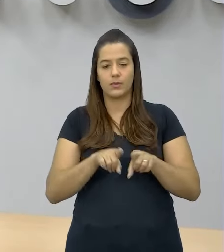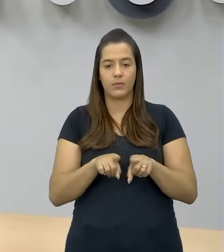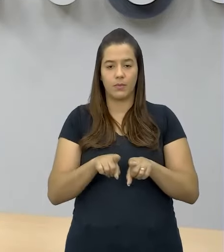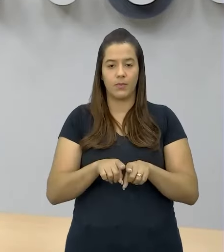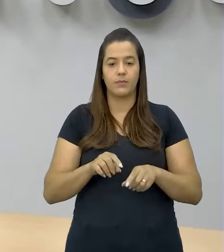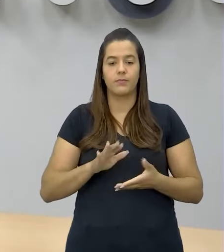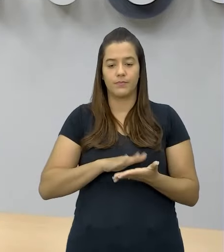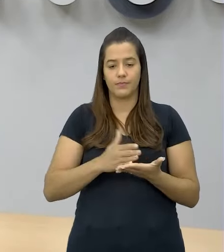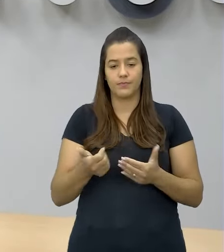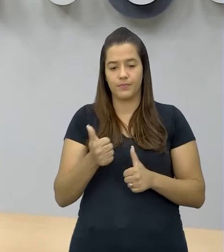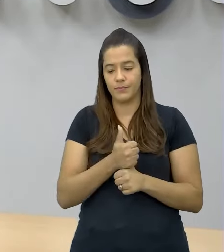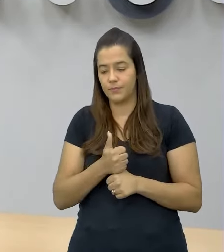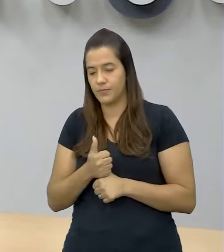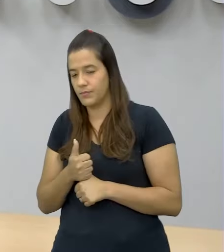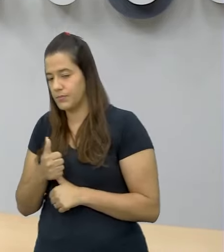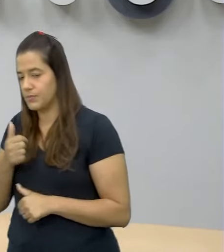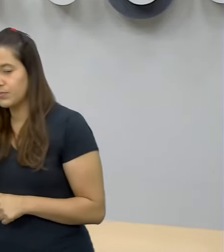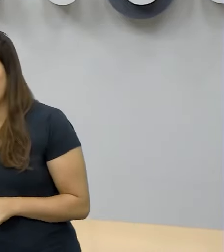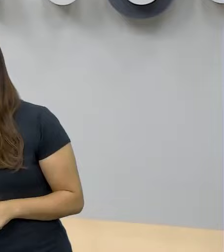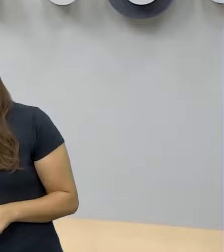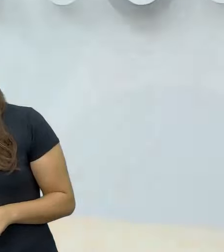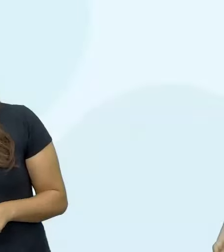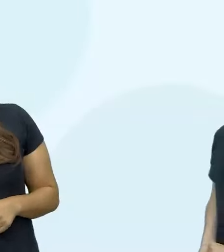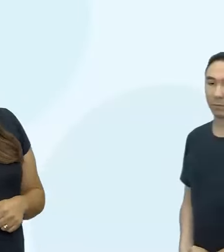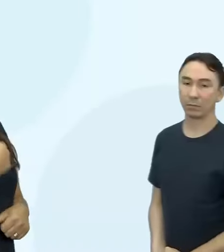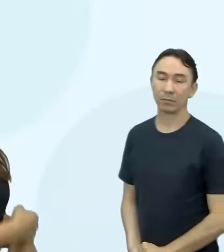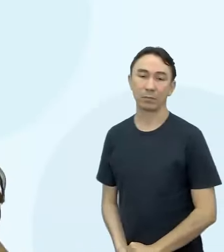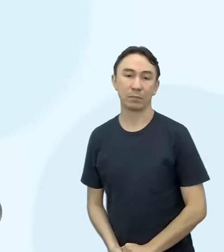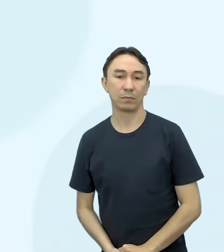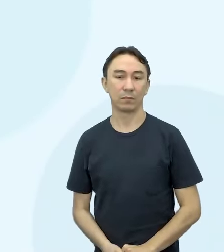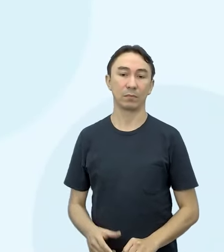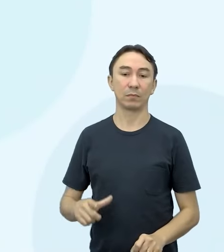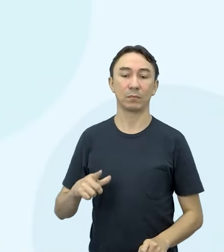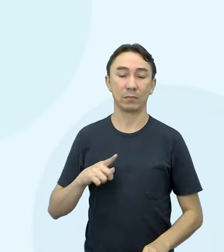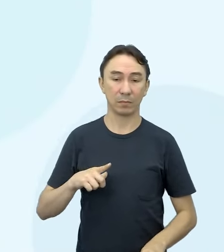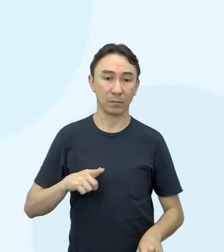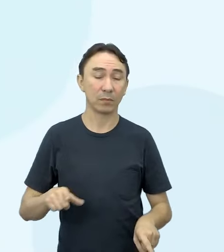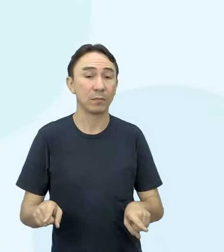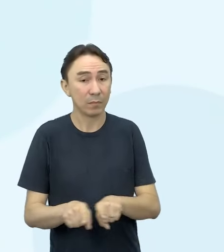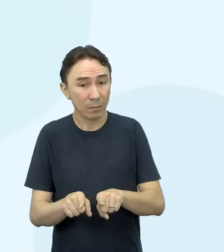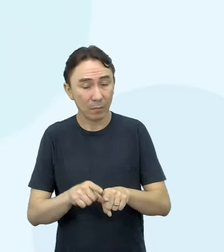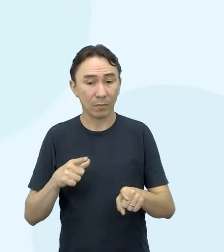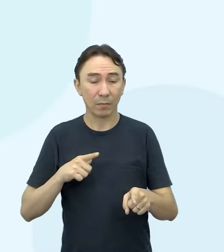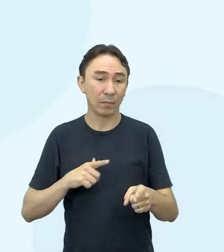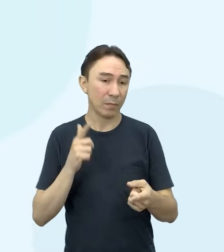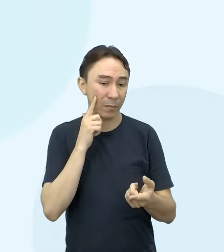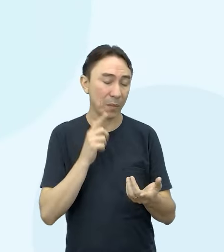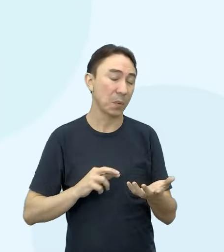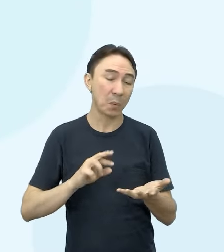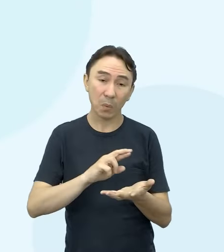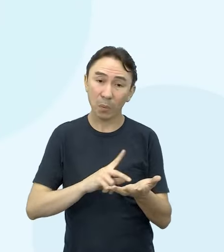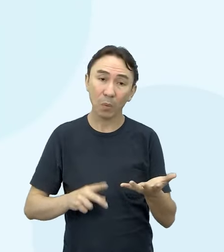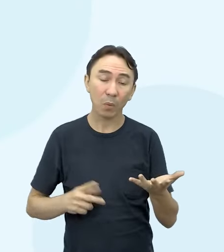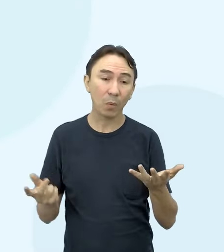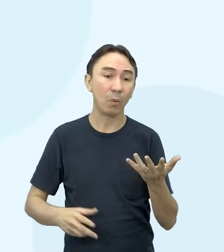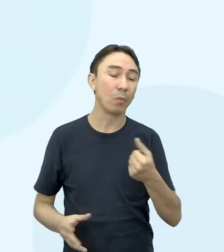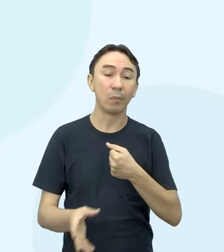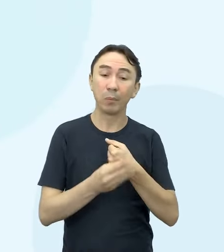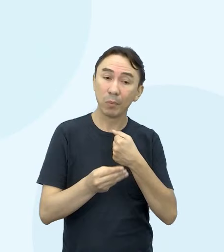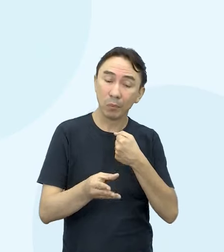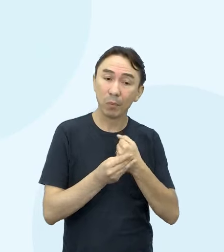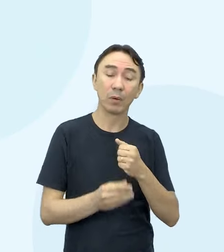só lembrando, né, que esse eixo ele supõe a mobilização de conhecimentos de uma ou mais áreas para mediar conflitos, promover